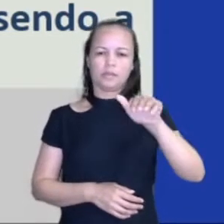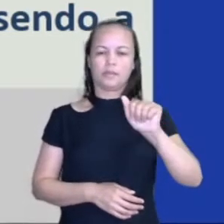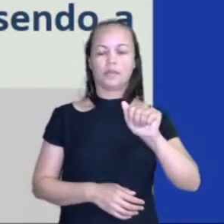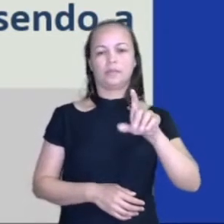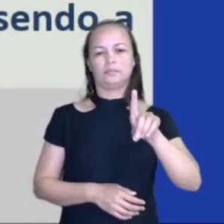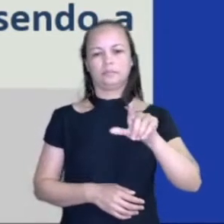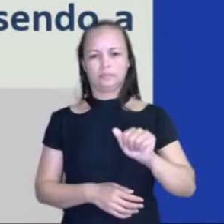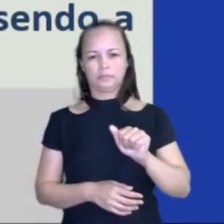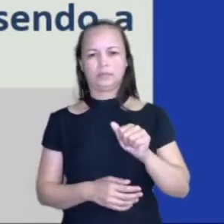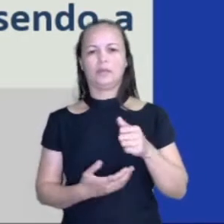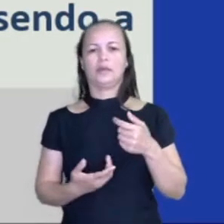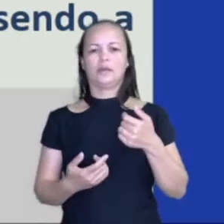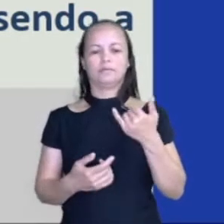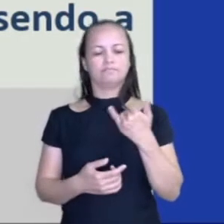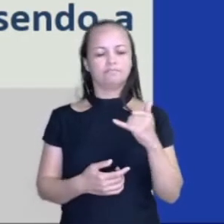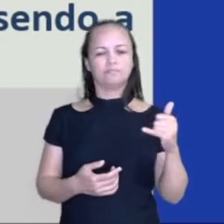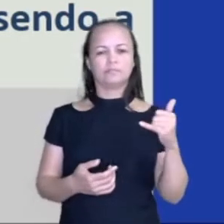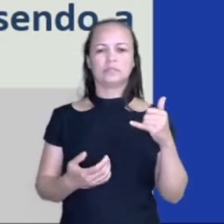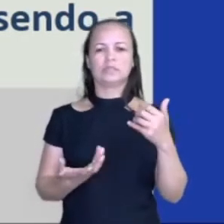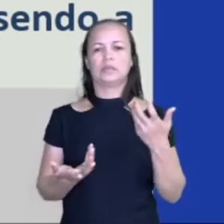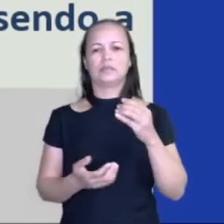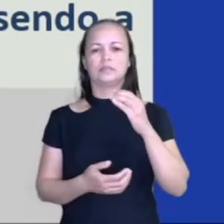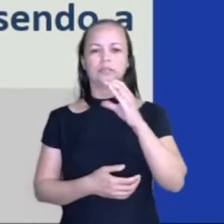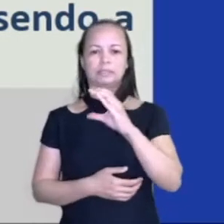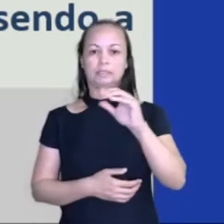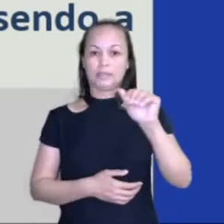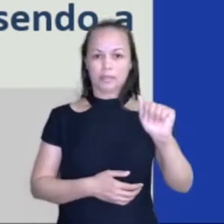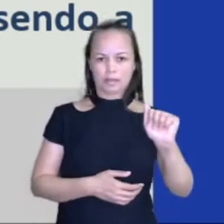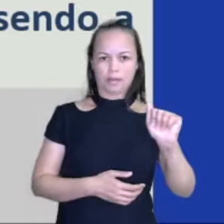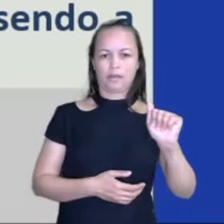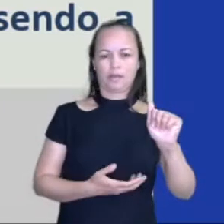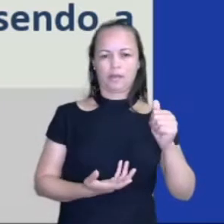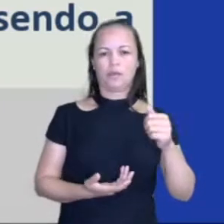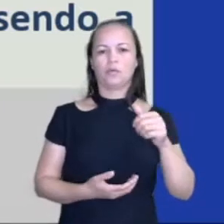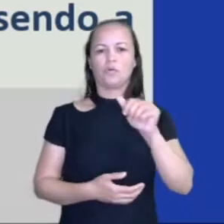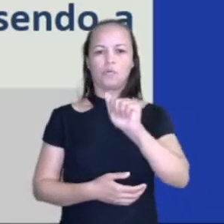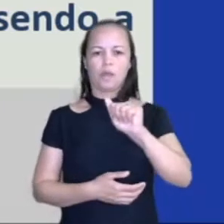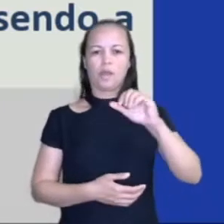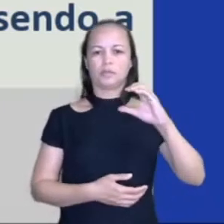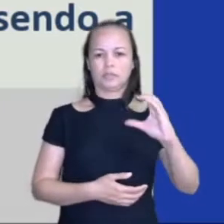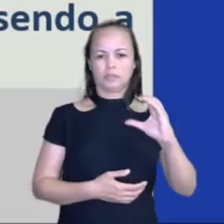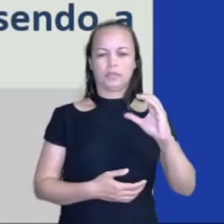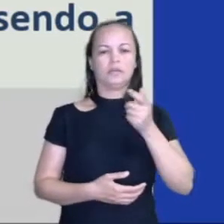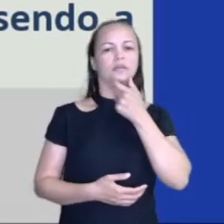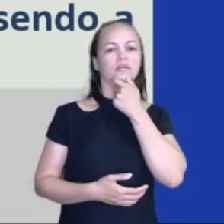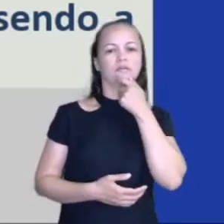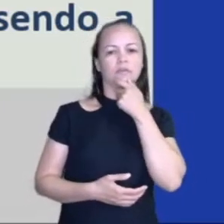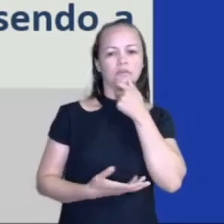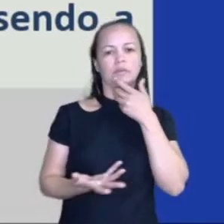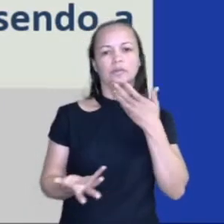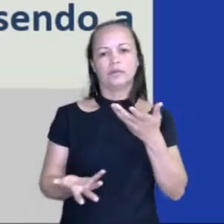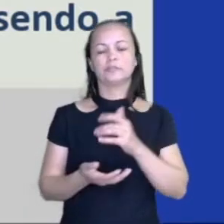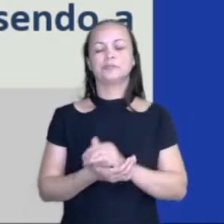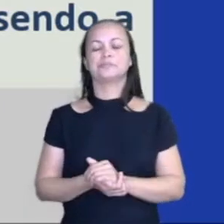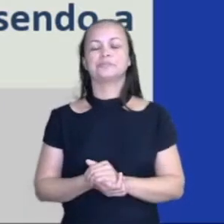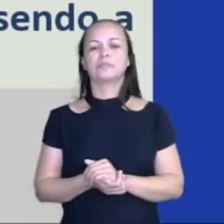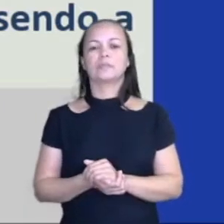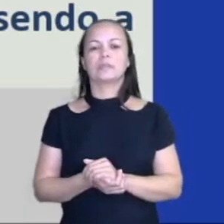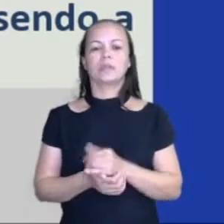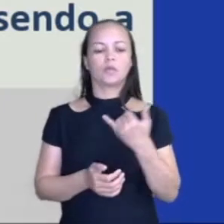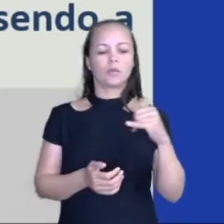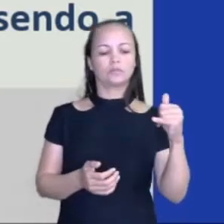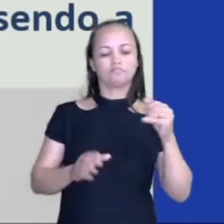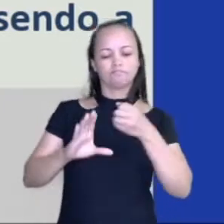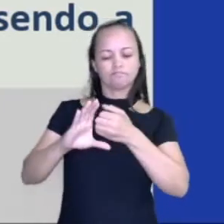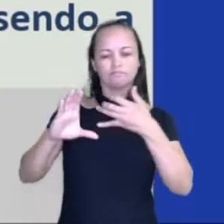alternada também a sigla c&a ou a c e vem do inglês altener porém é uma corrente